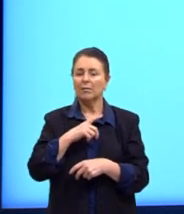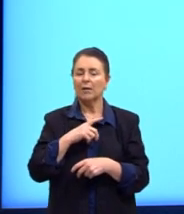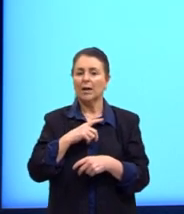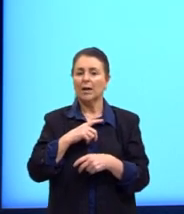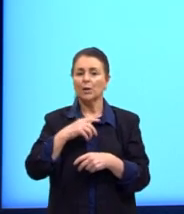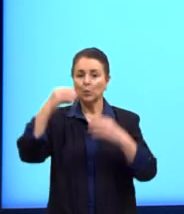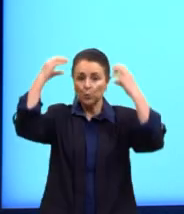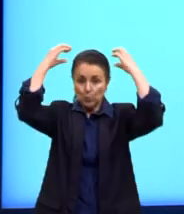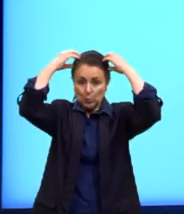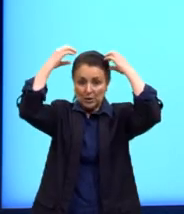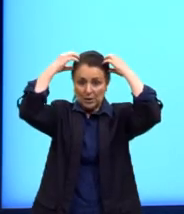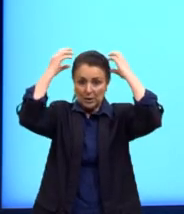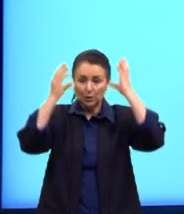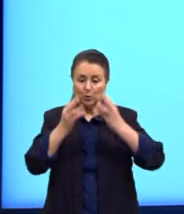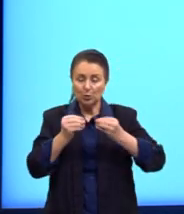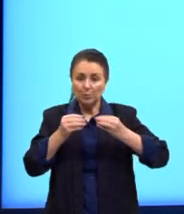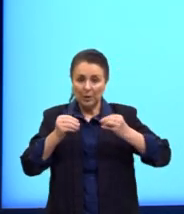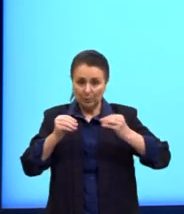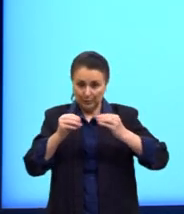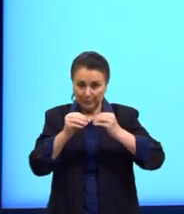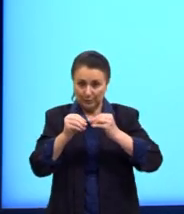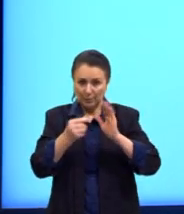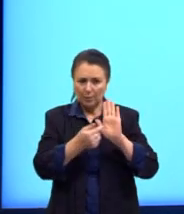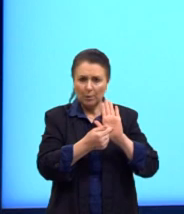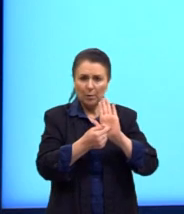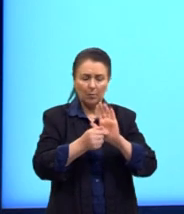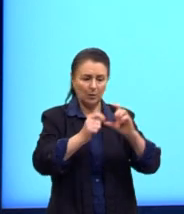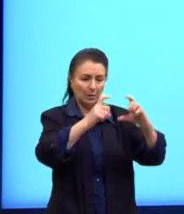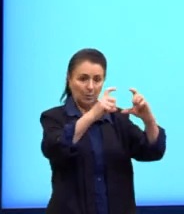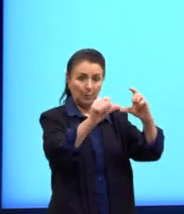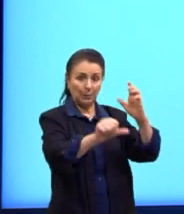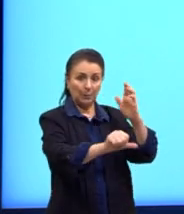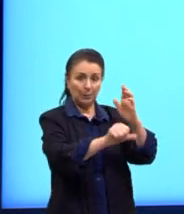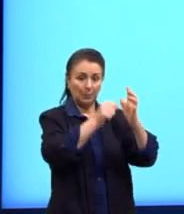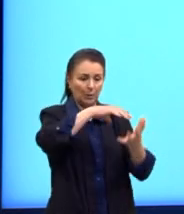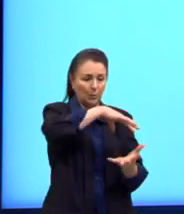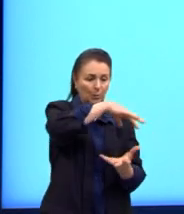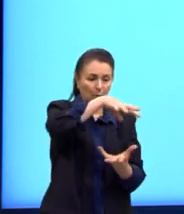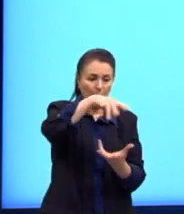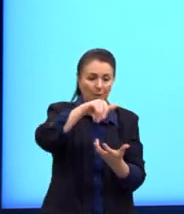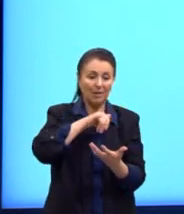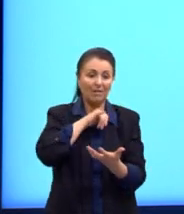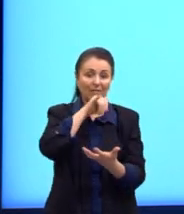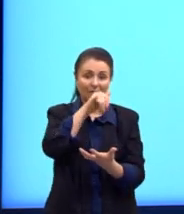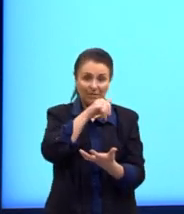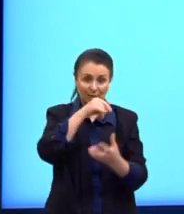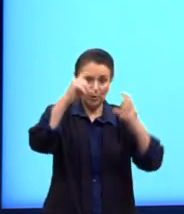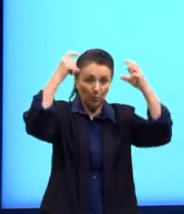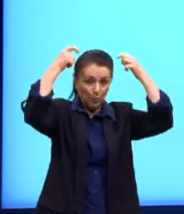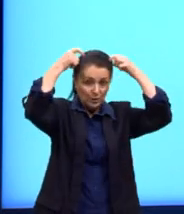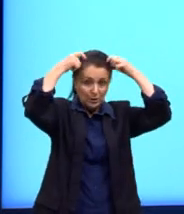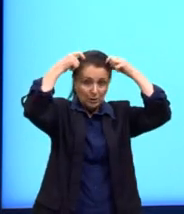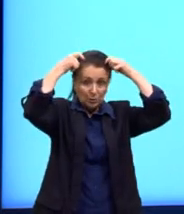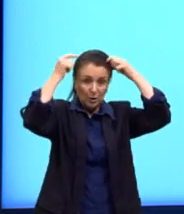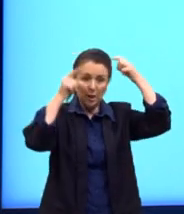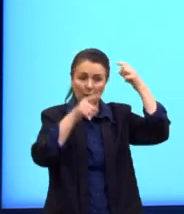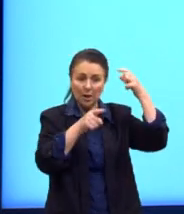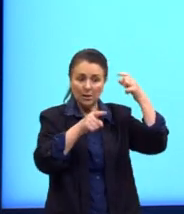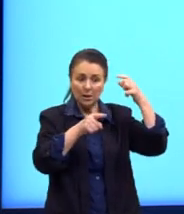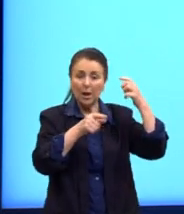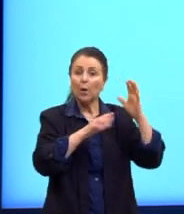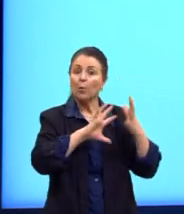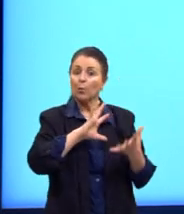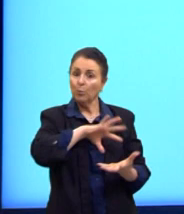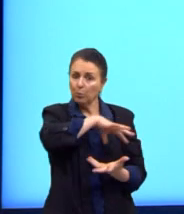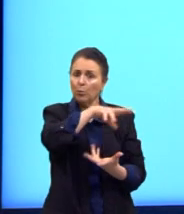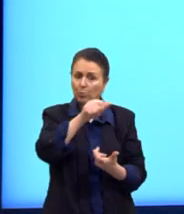mostrando ali no primeiro quadrinho um globo e ela disse para o sim né olha este é o mundo